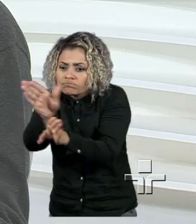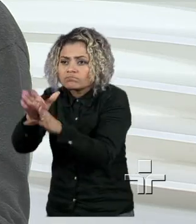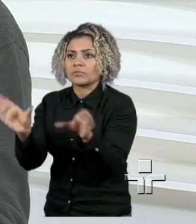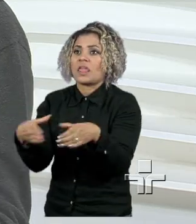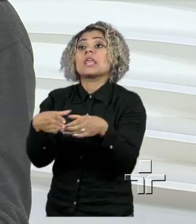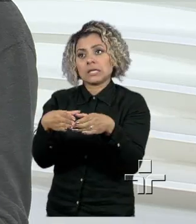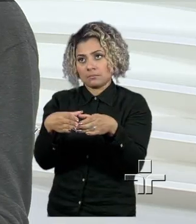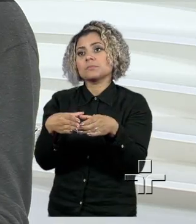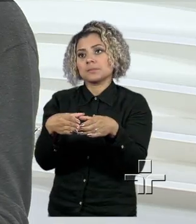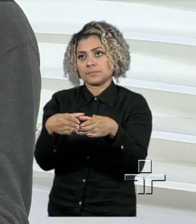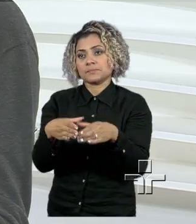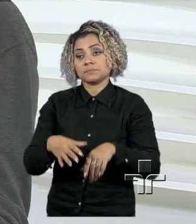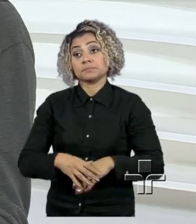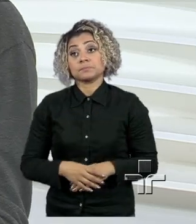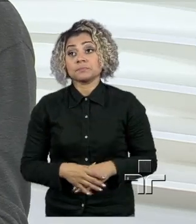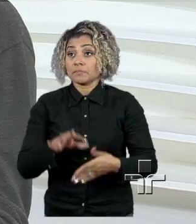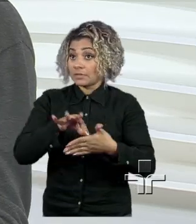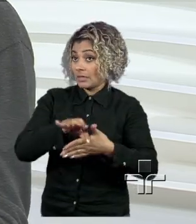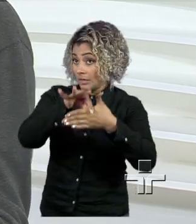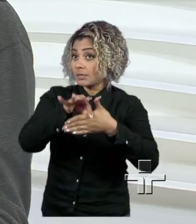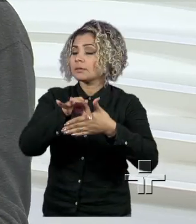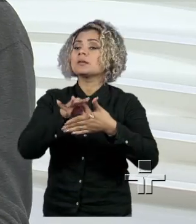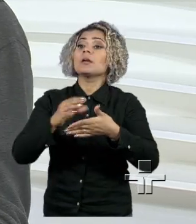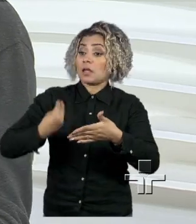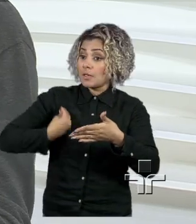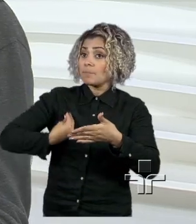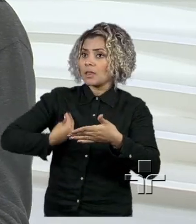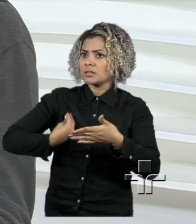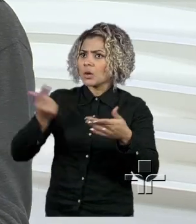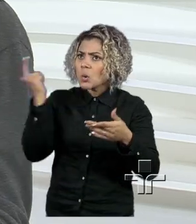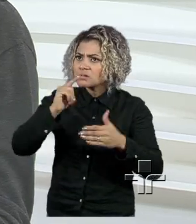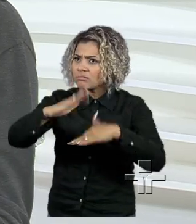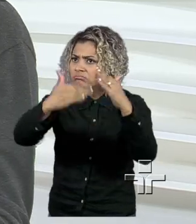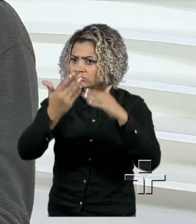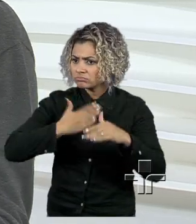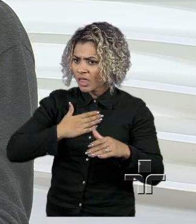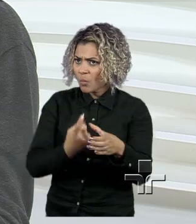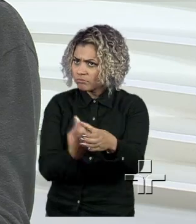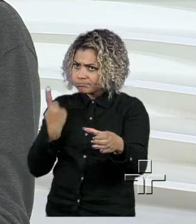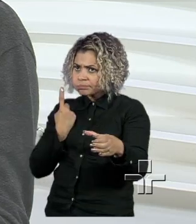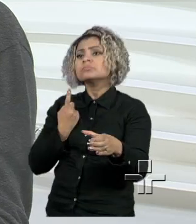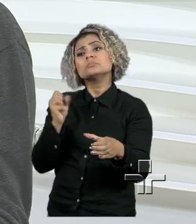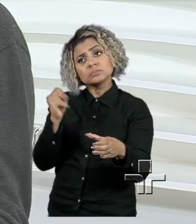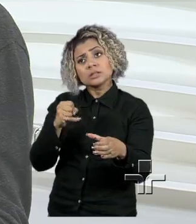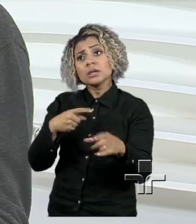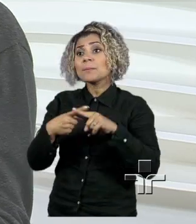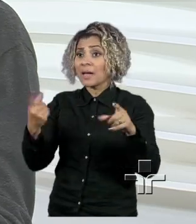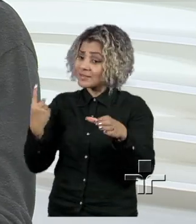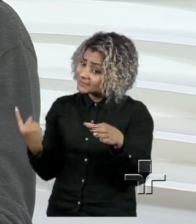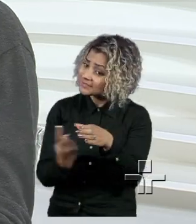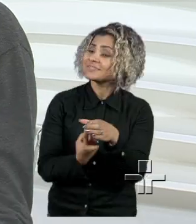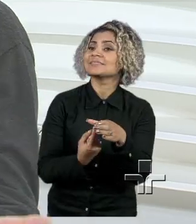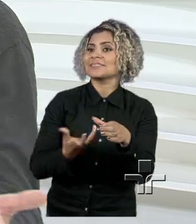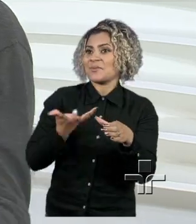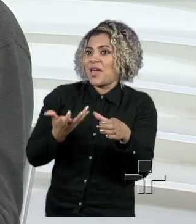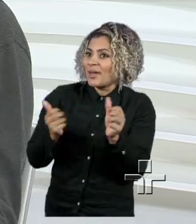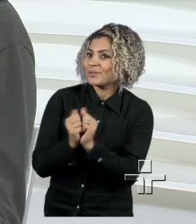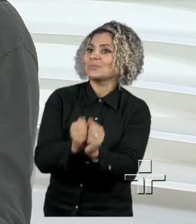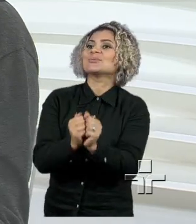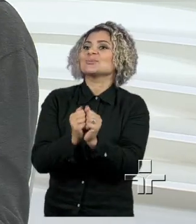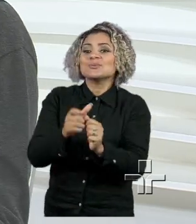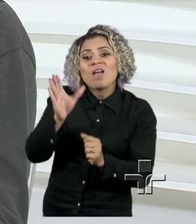equipe. A empresa vive sem mim, mas eu tenho muito tempo a viver com ela.